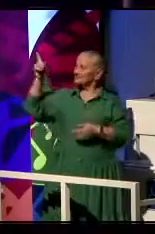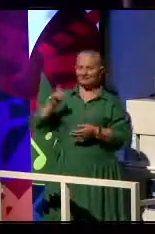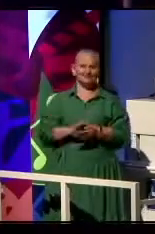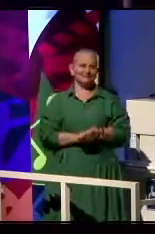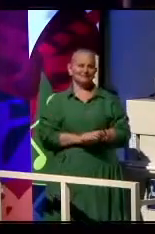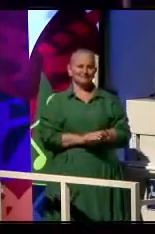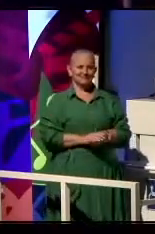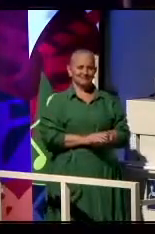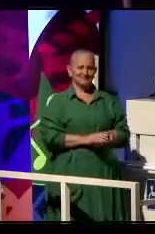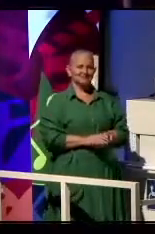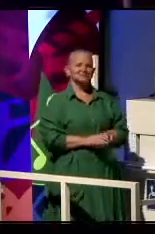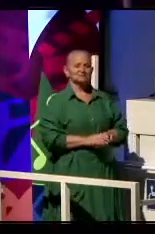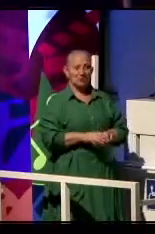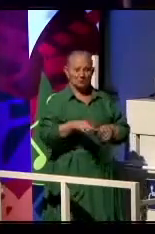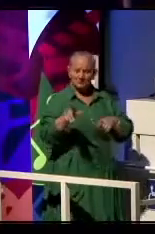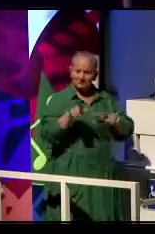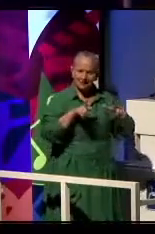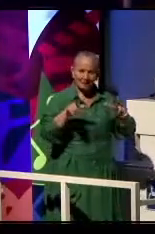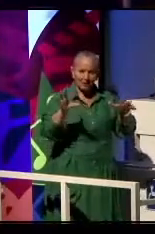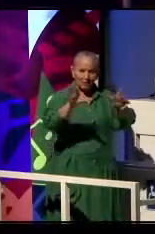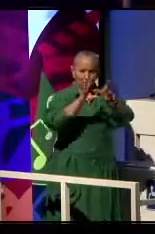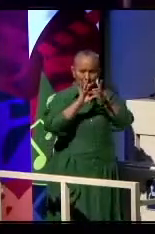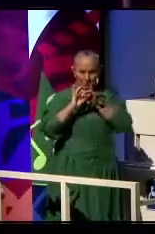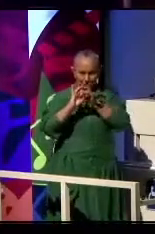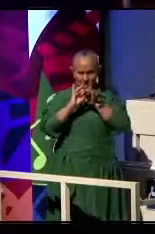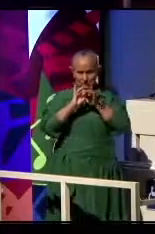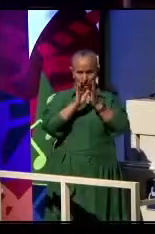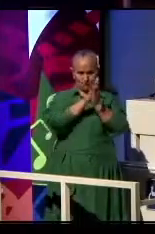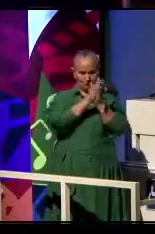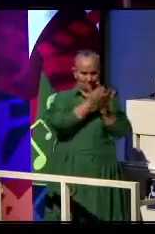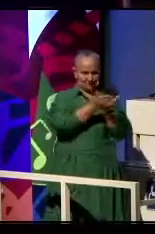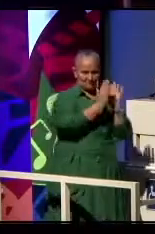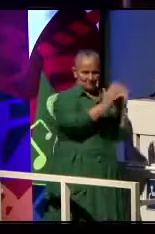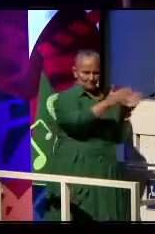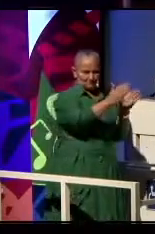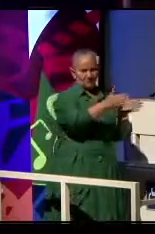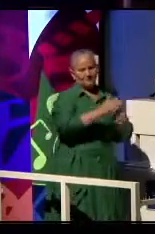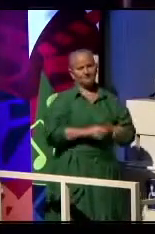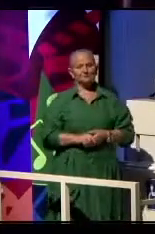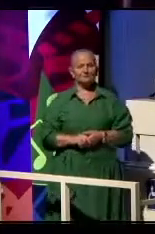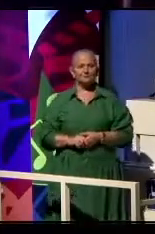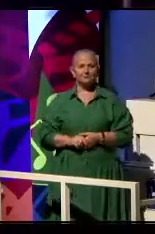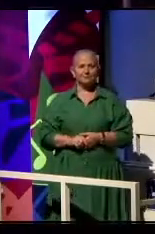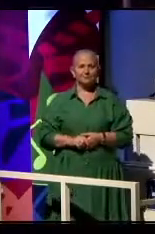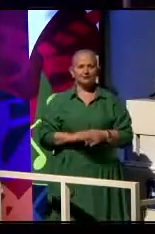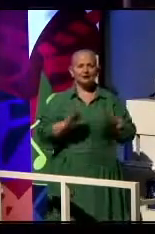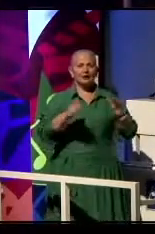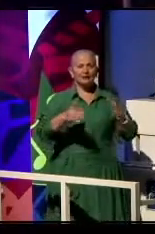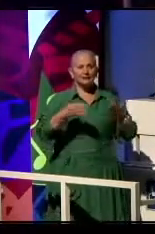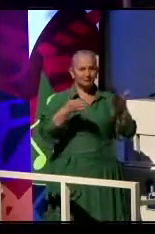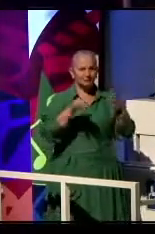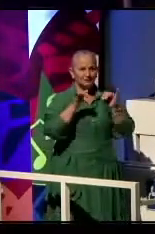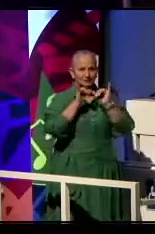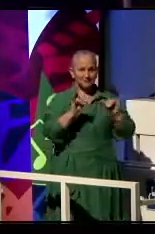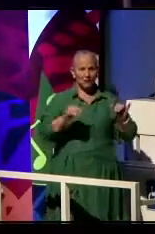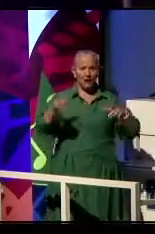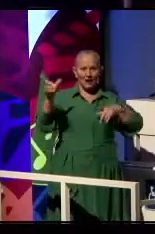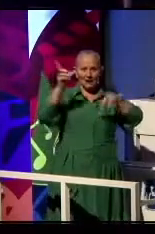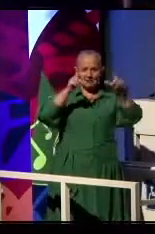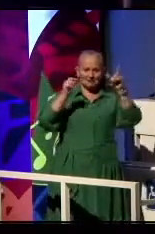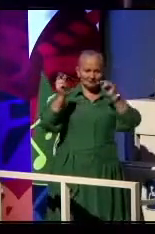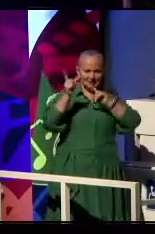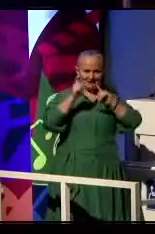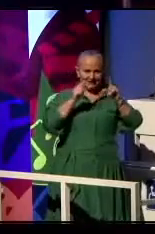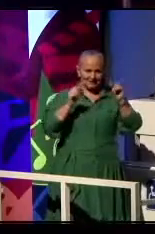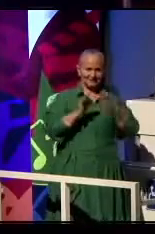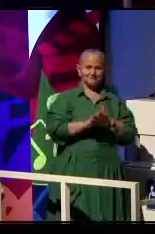um resultado de um trabalho coletivo. Pode passar, André, por favor. E aí estão as estrelas do álbum Clube